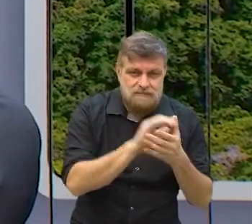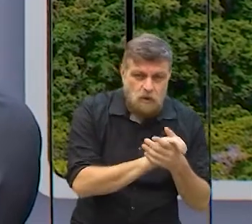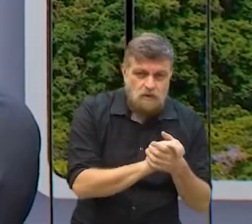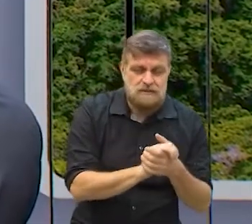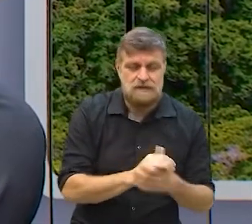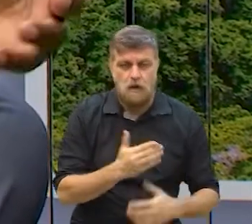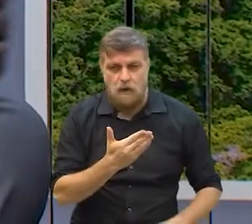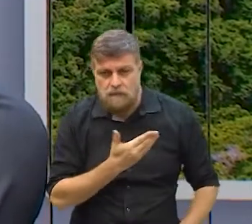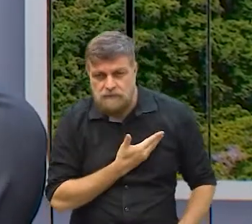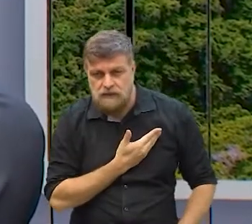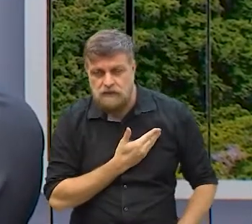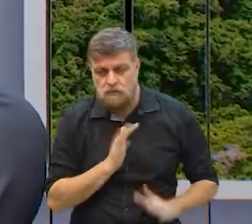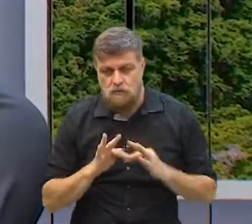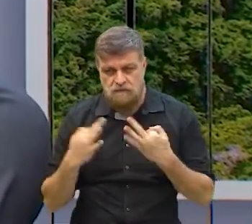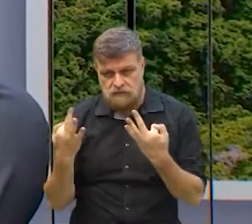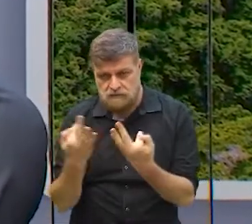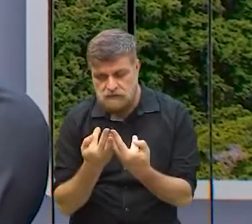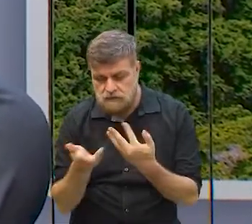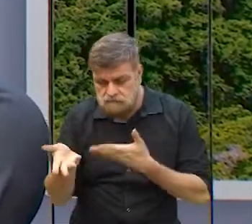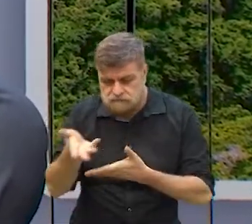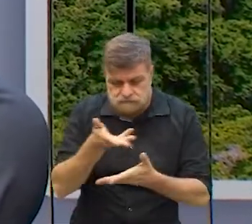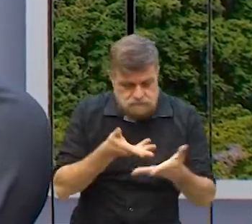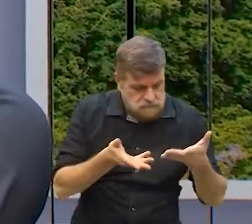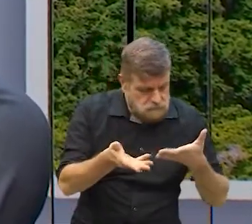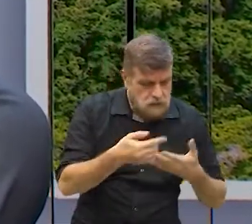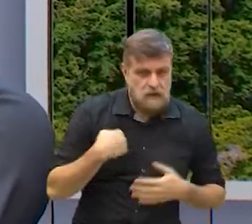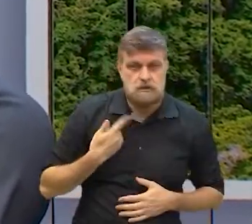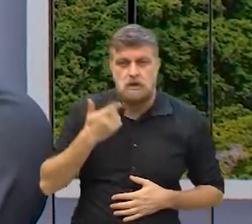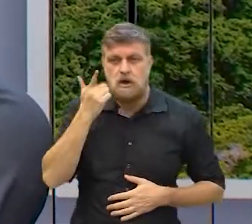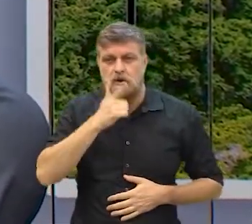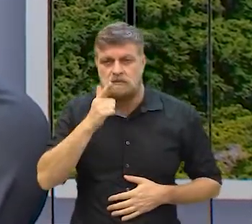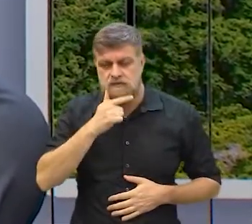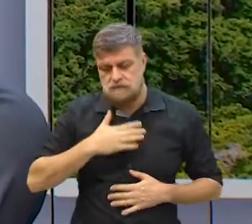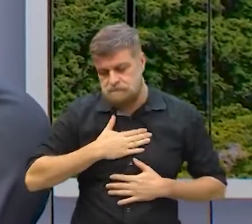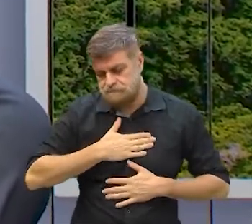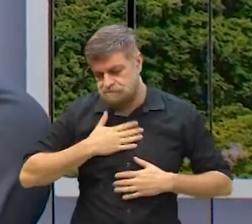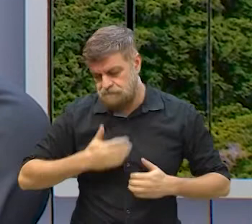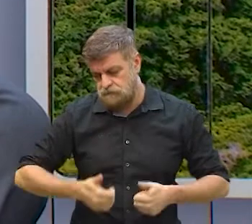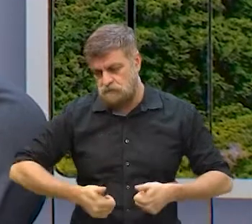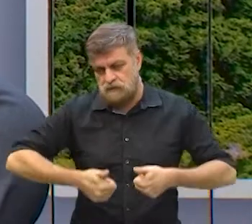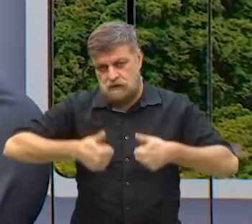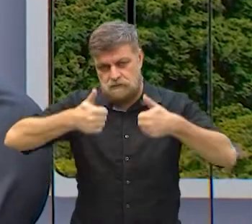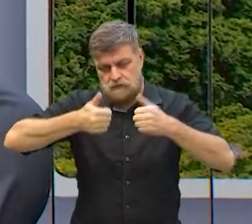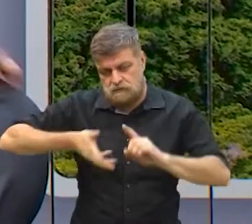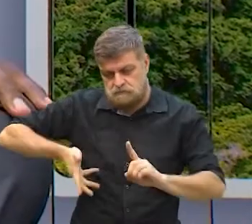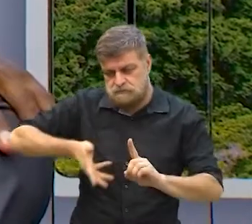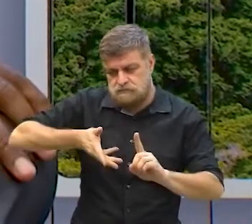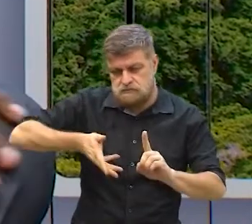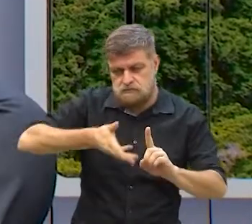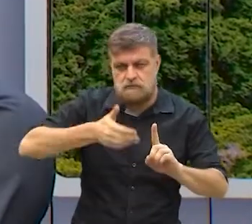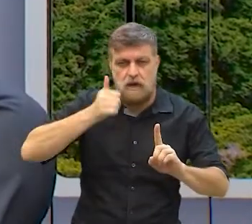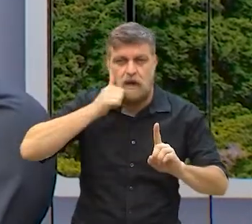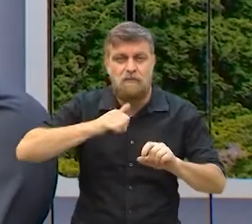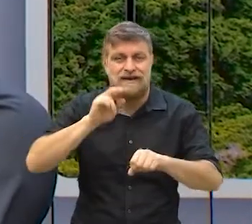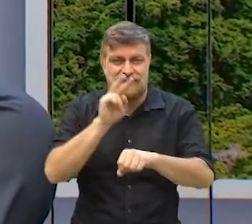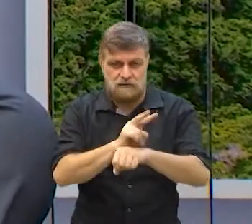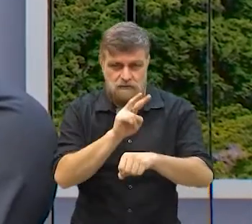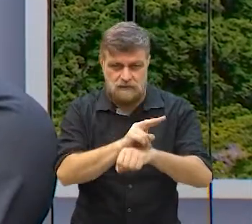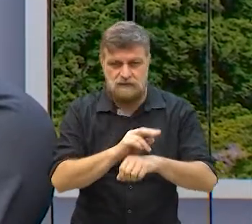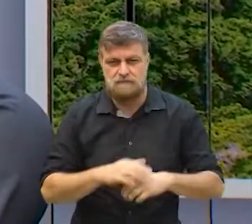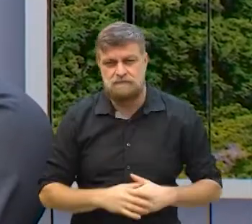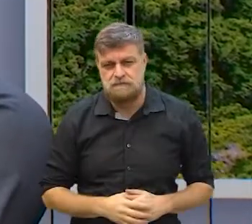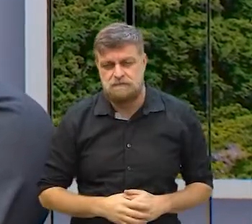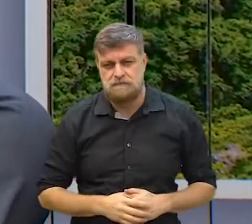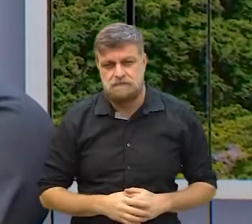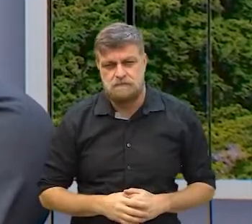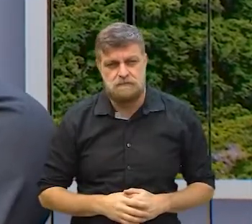com a esposa, junto com a família, né, e a gente possa ter, com certeza, né, uma situação muito melhor e mais favorável em tudo que é feito, né,